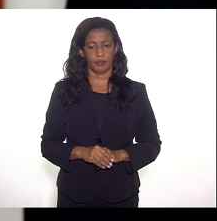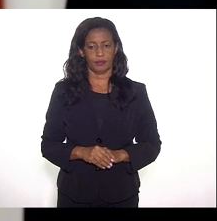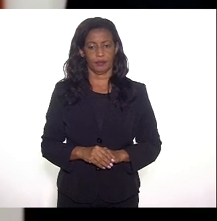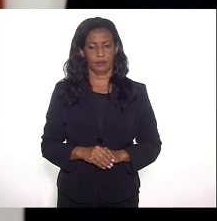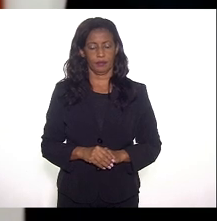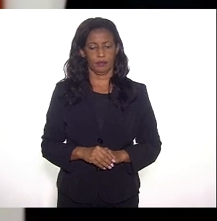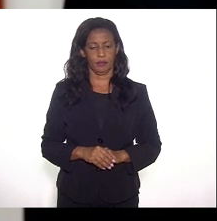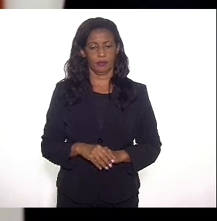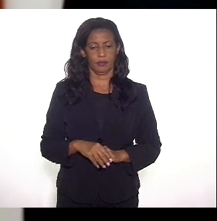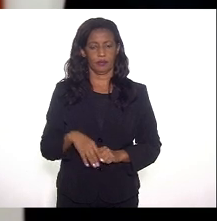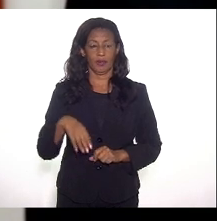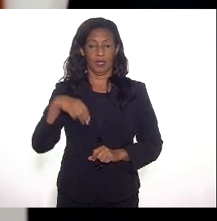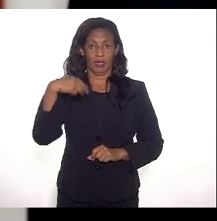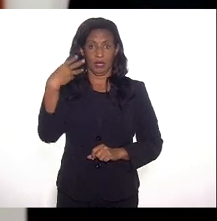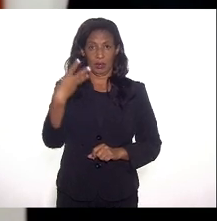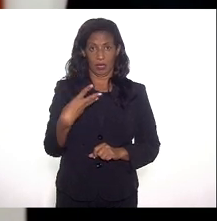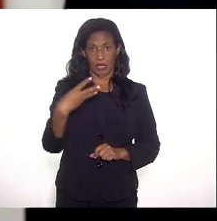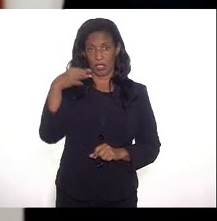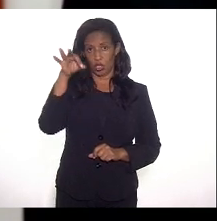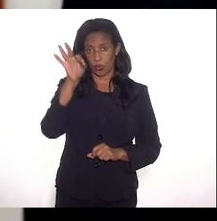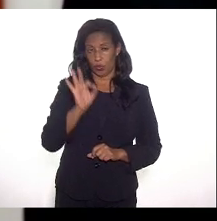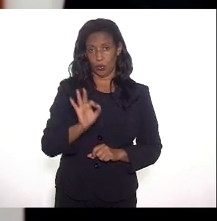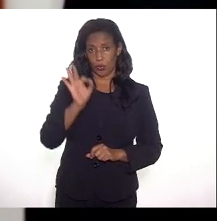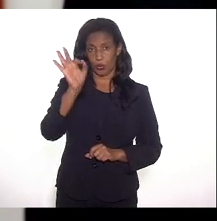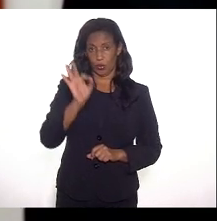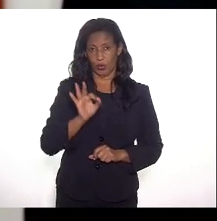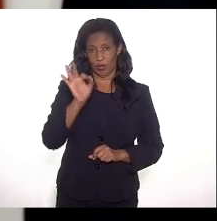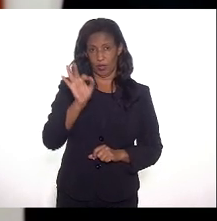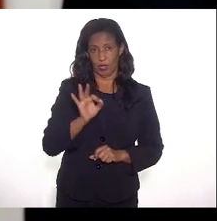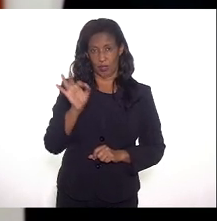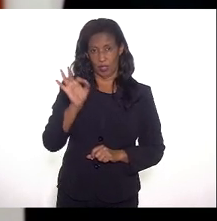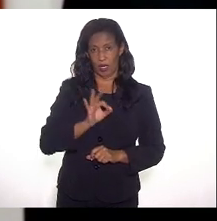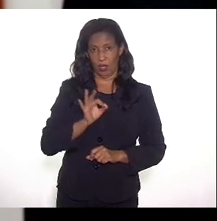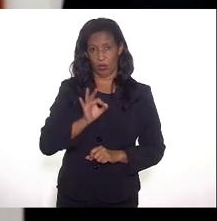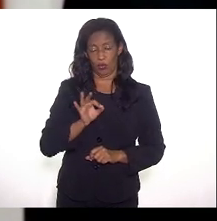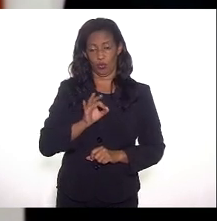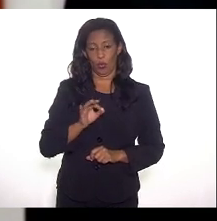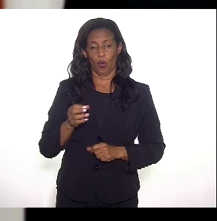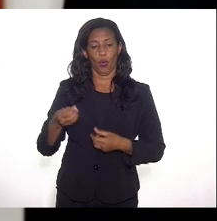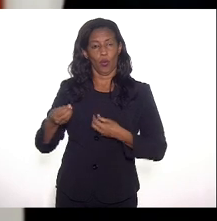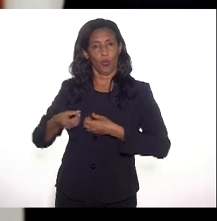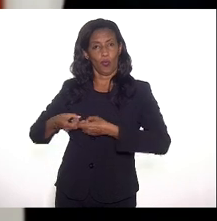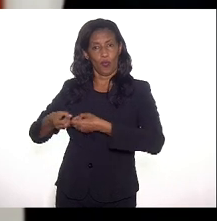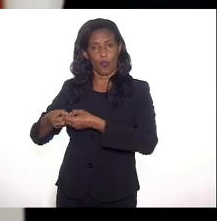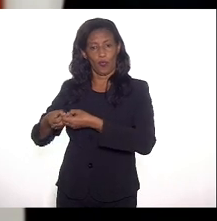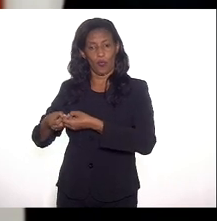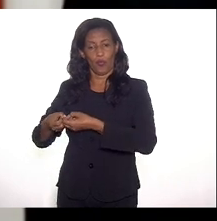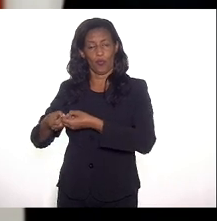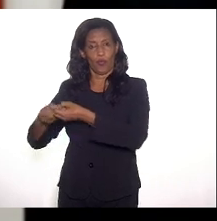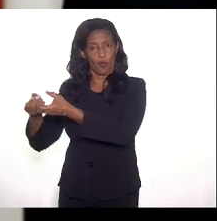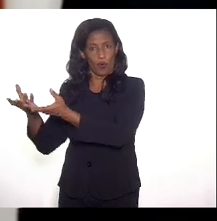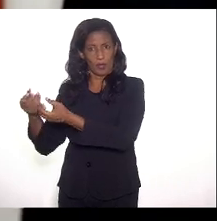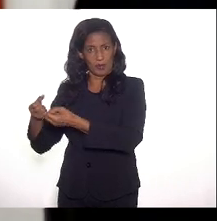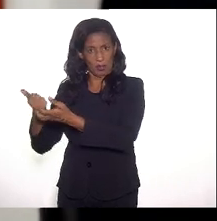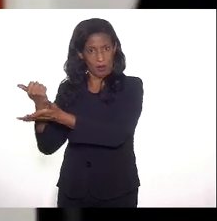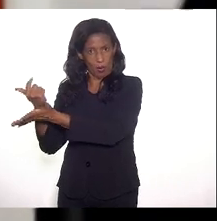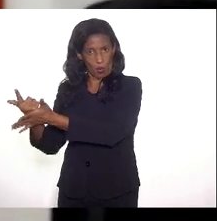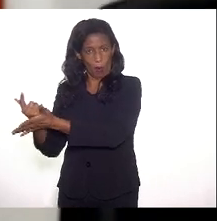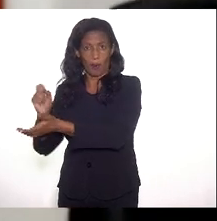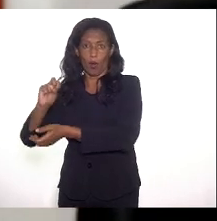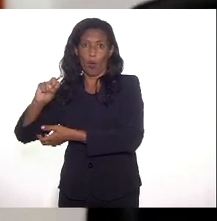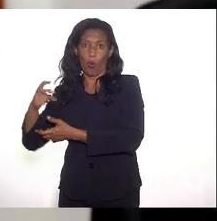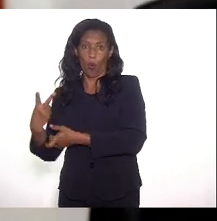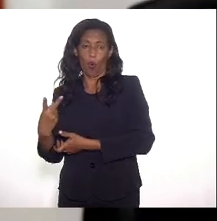A, 3% no fornecimento ou na saída das refeições. Perdão, de refeições. Ok,